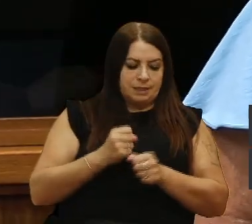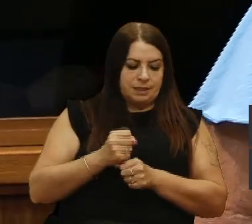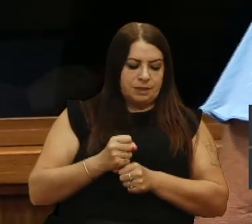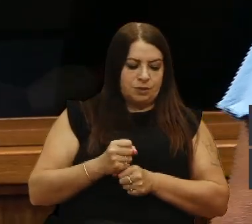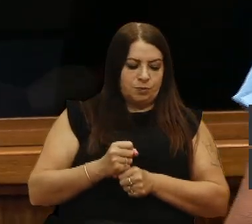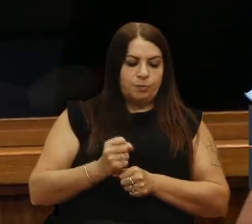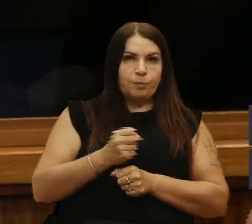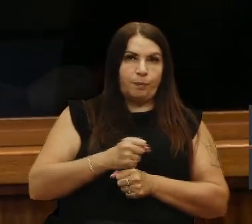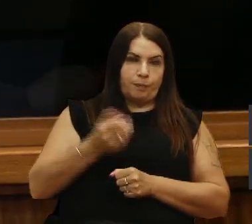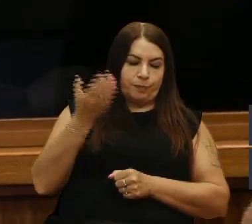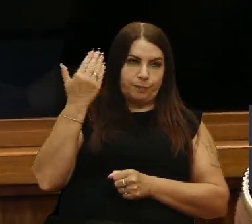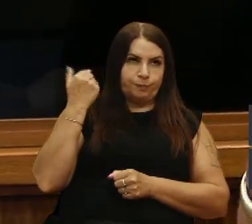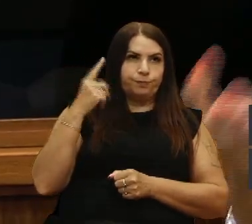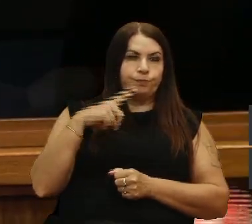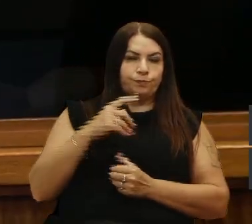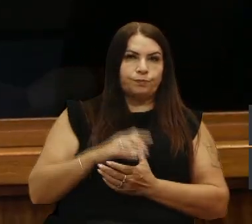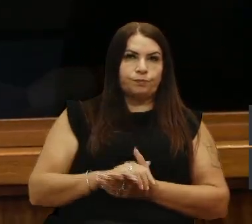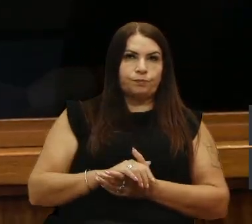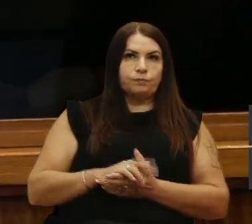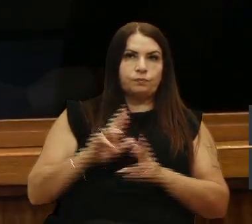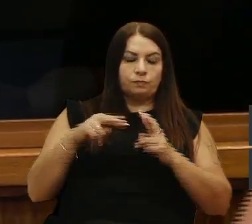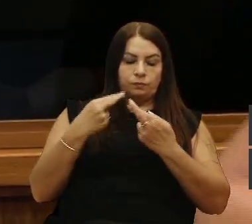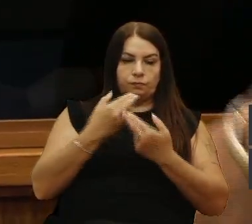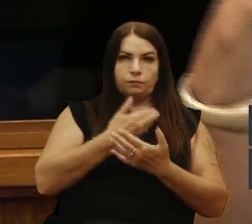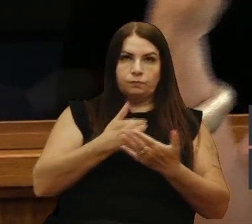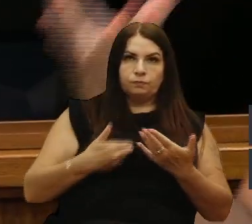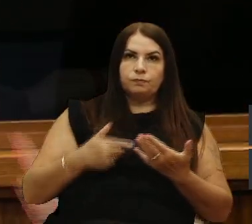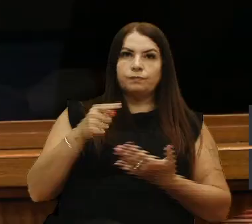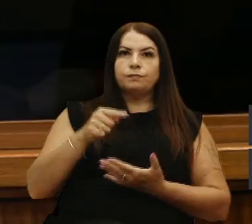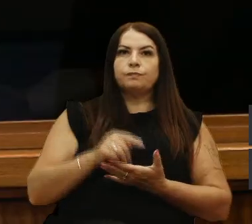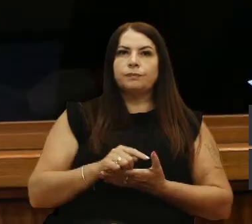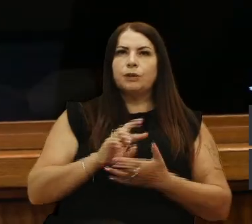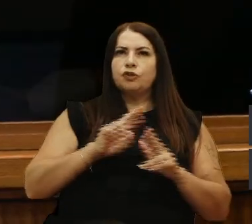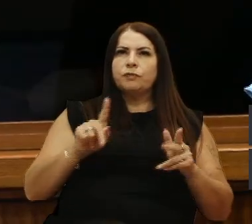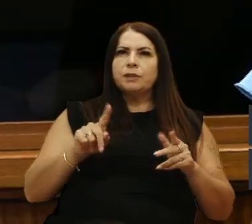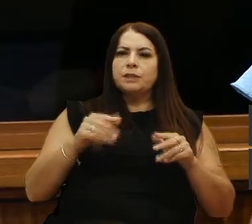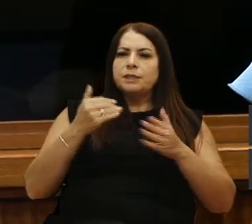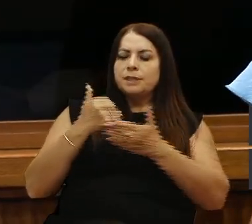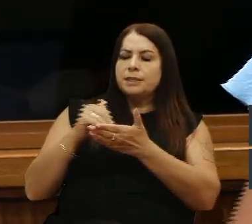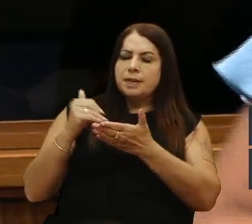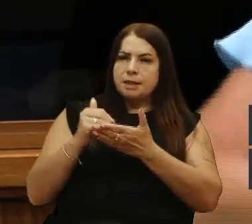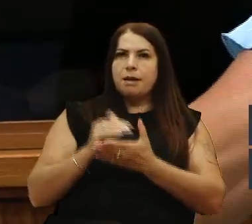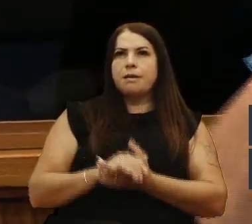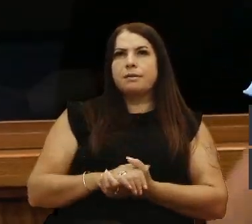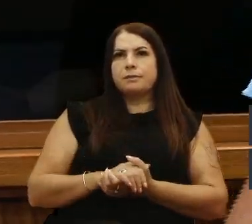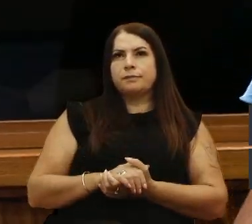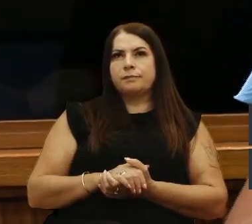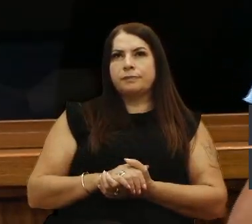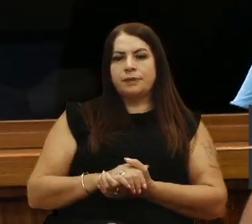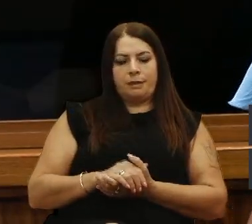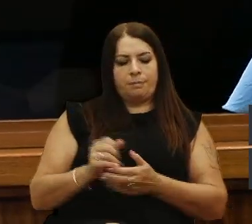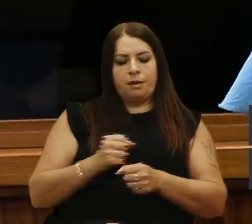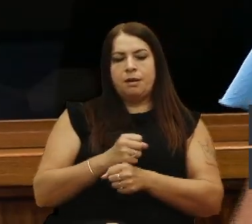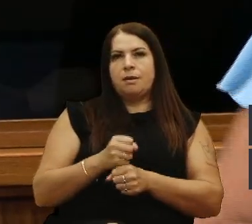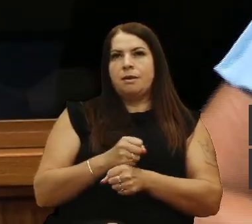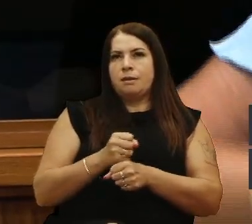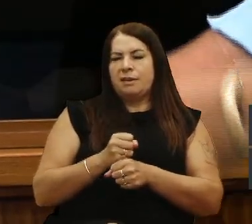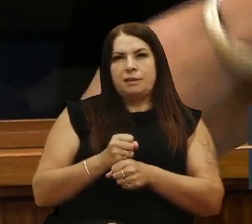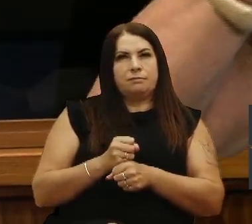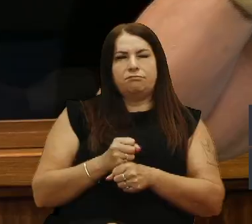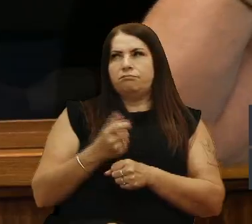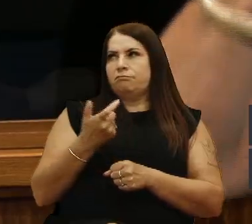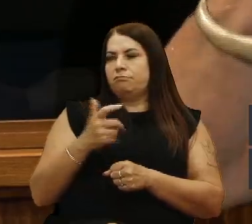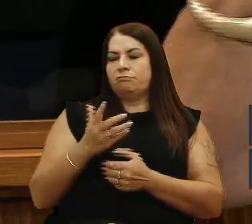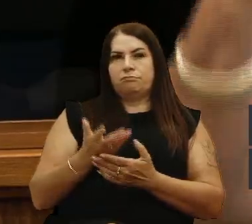passado ali teve uma audiência pública lá, que foram vários secretários, mas é anos, acho que